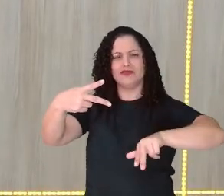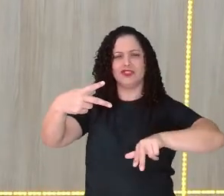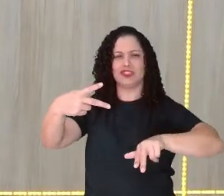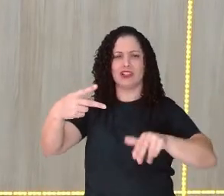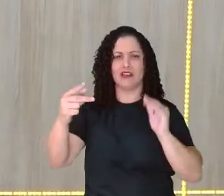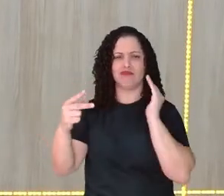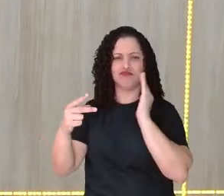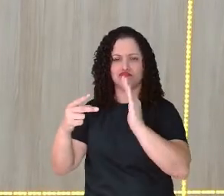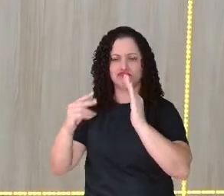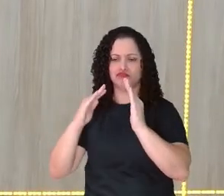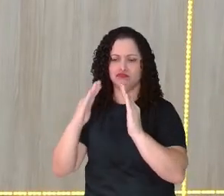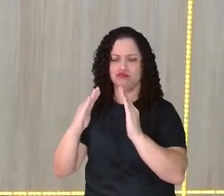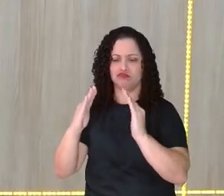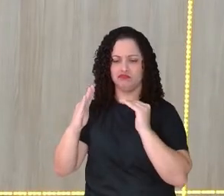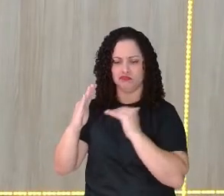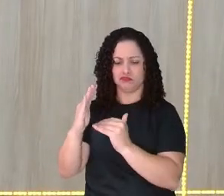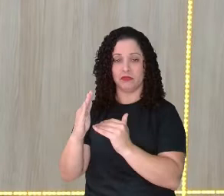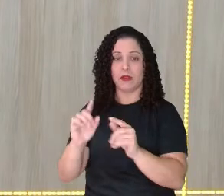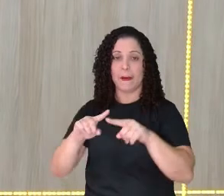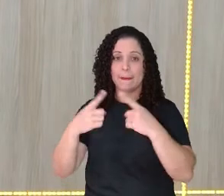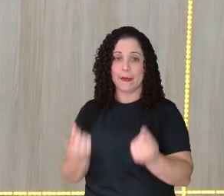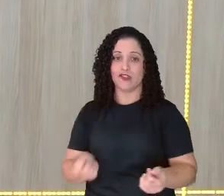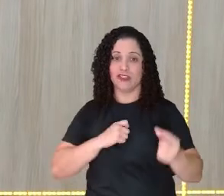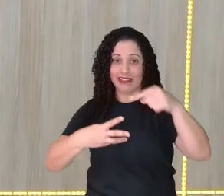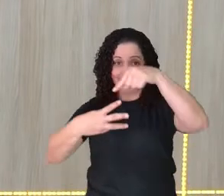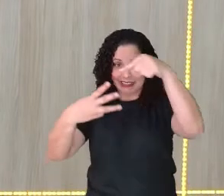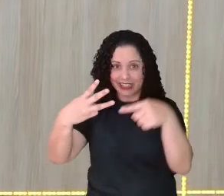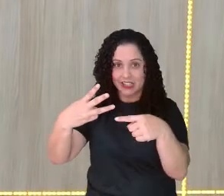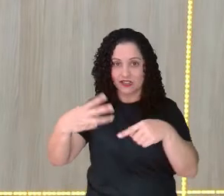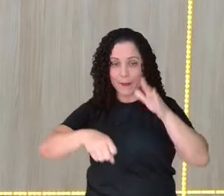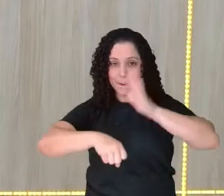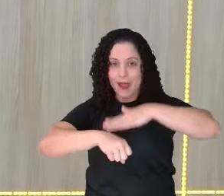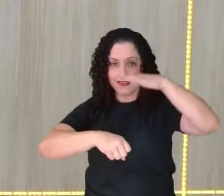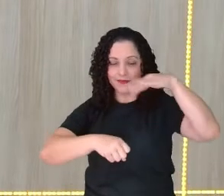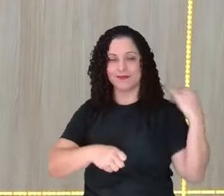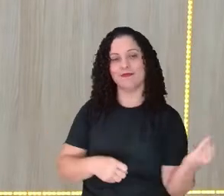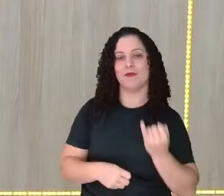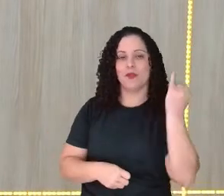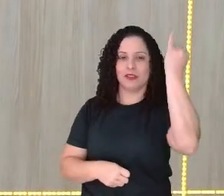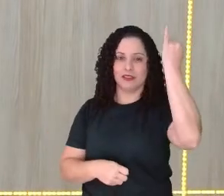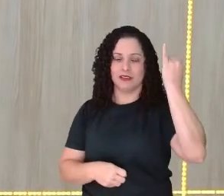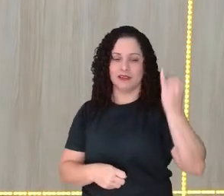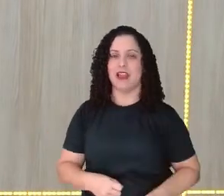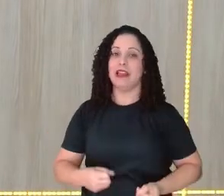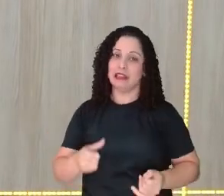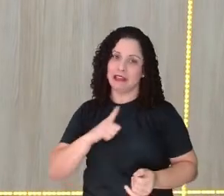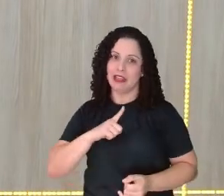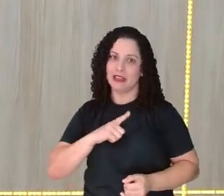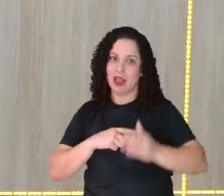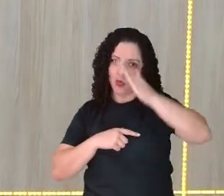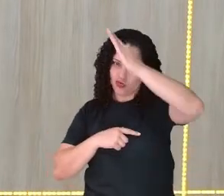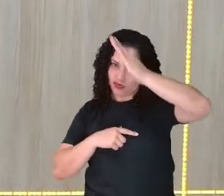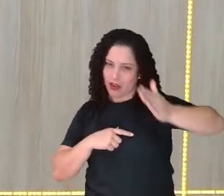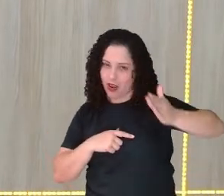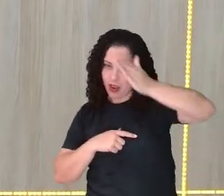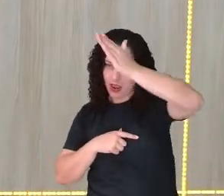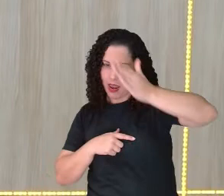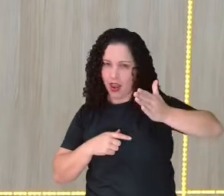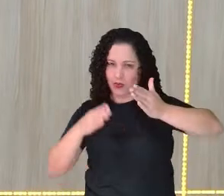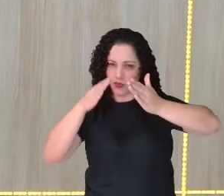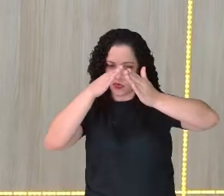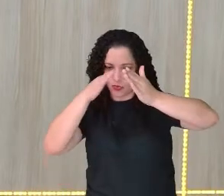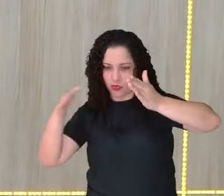como principal, ele tem 3 elementos principais. Primeiro são os lados, tá? Esses lados